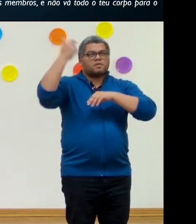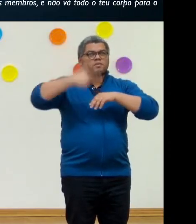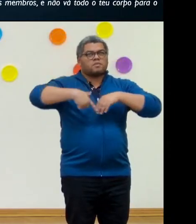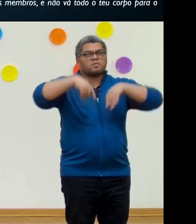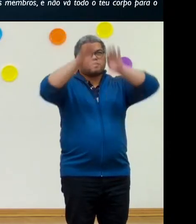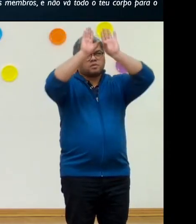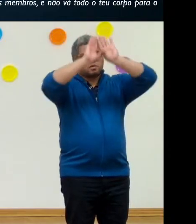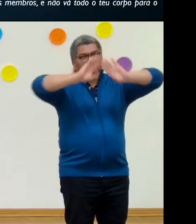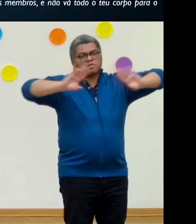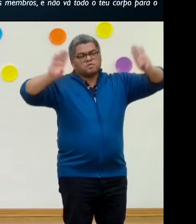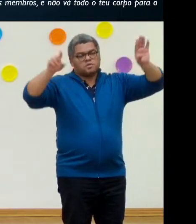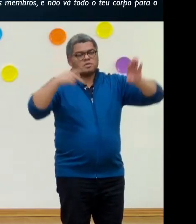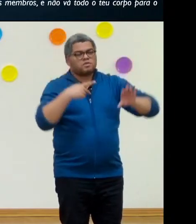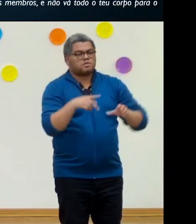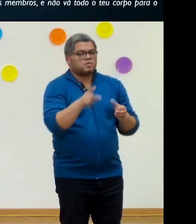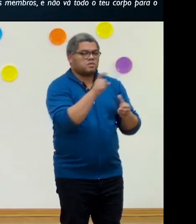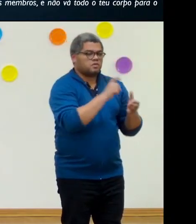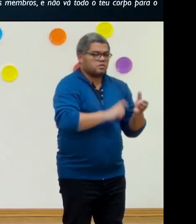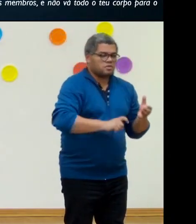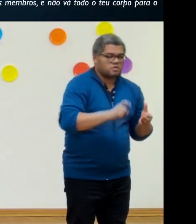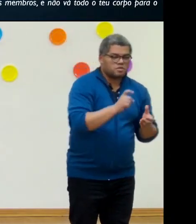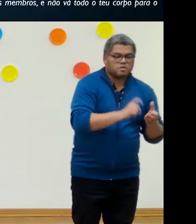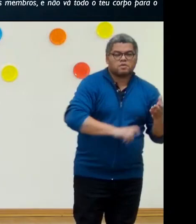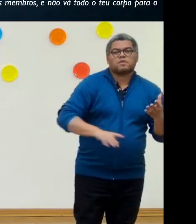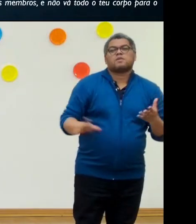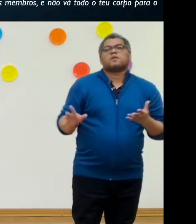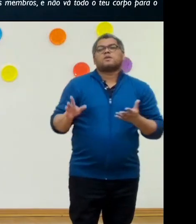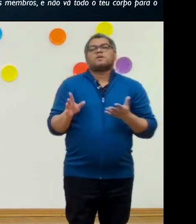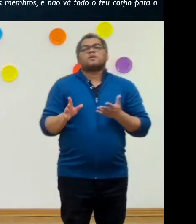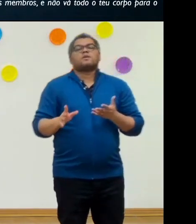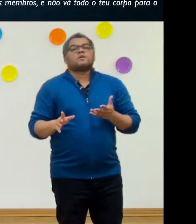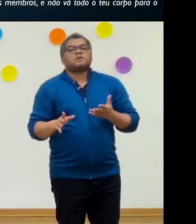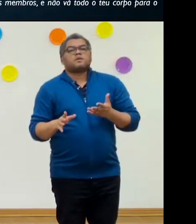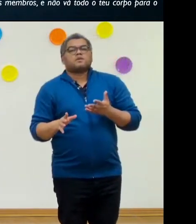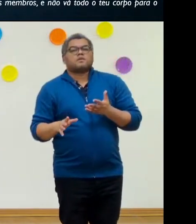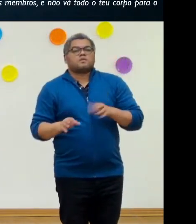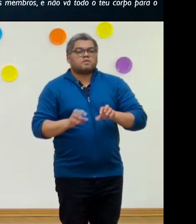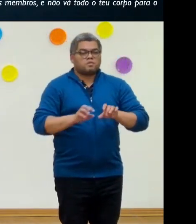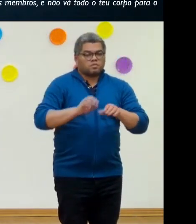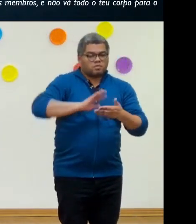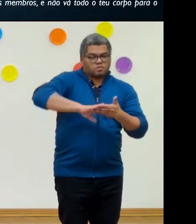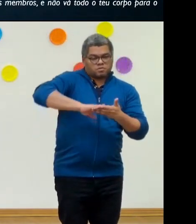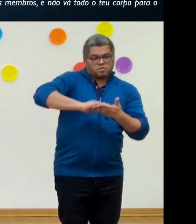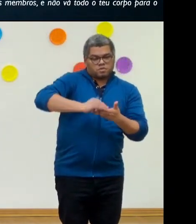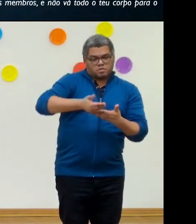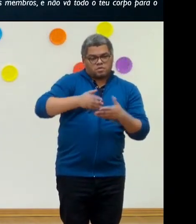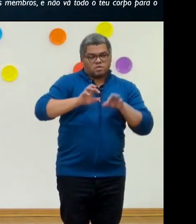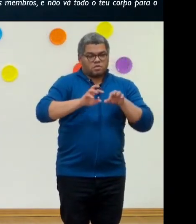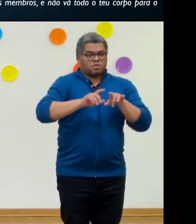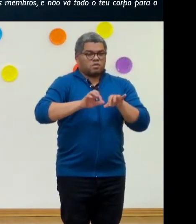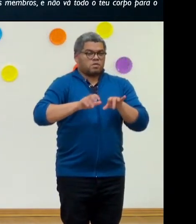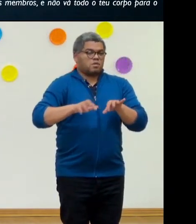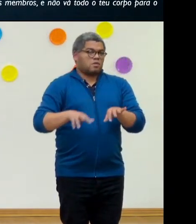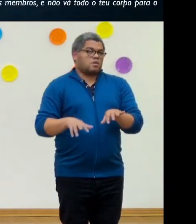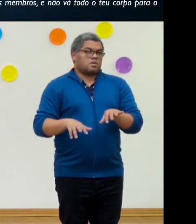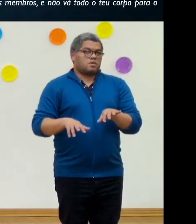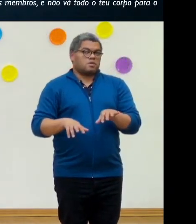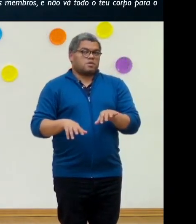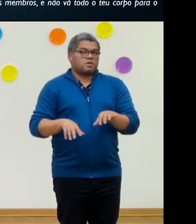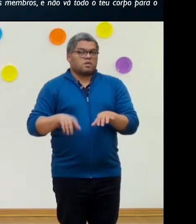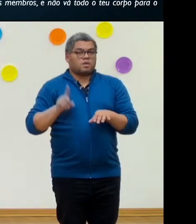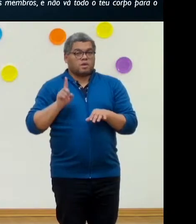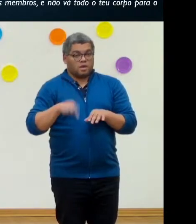iPhone, nem o seu mouse, nem o seu Mac. Isso não é mais precioso com o céu, que o